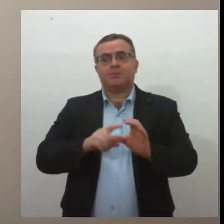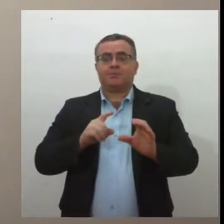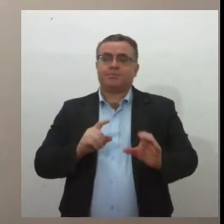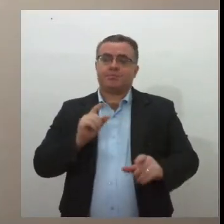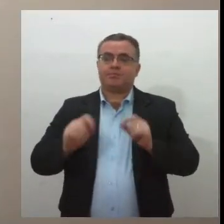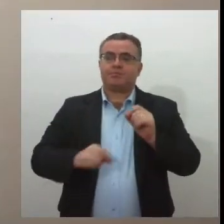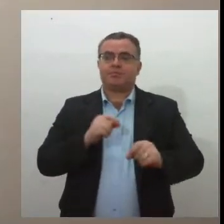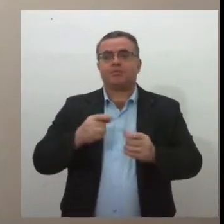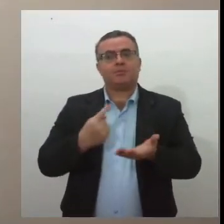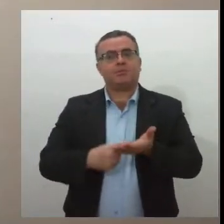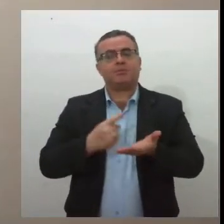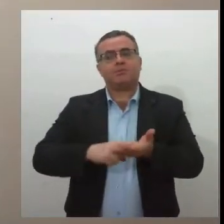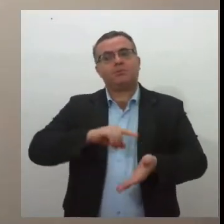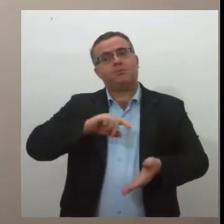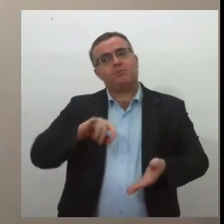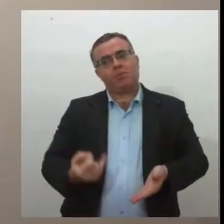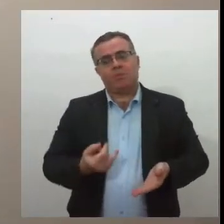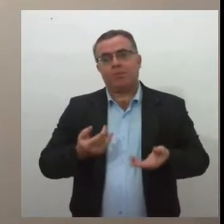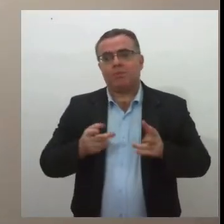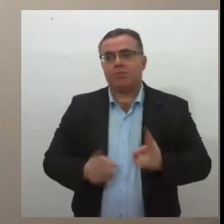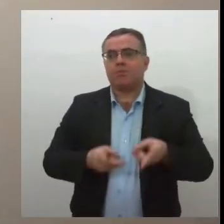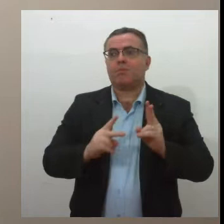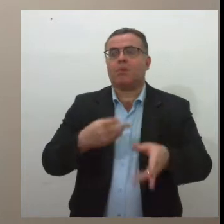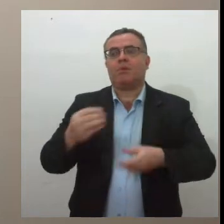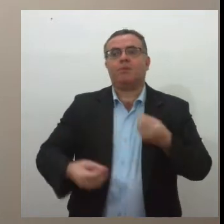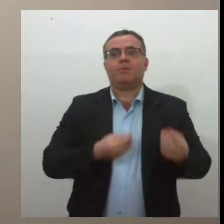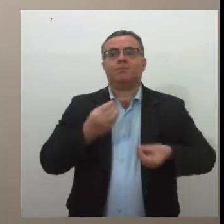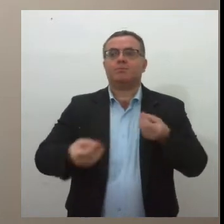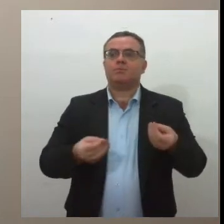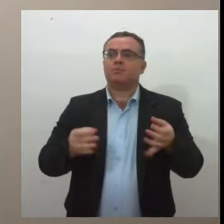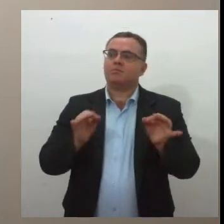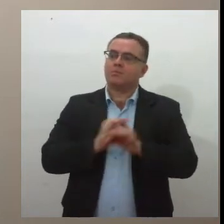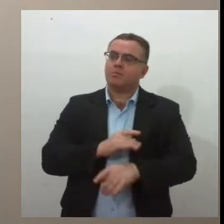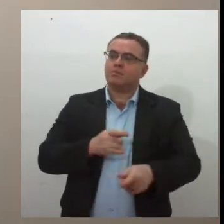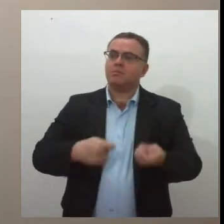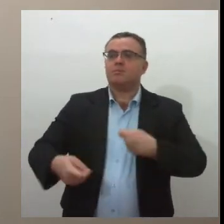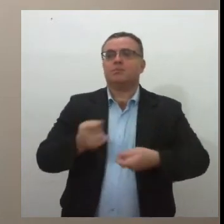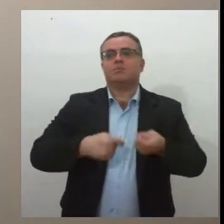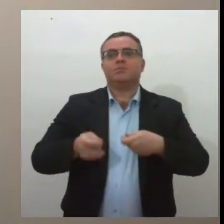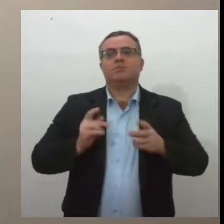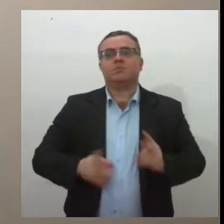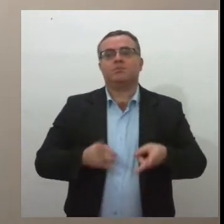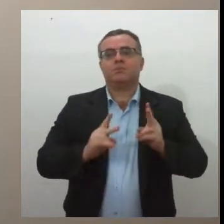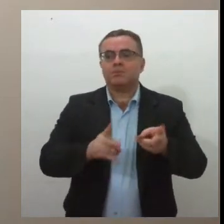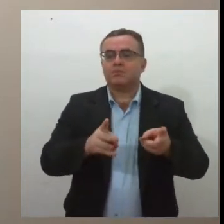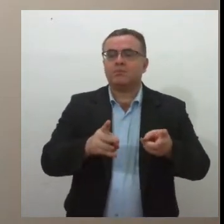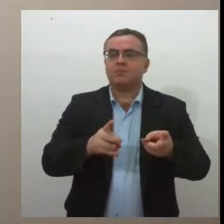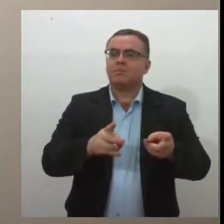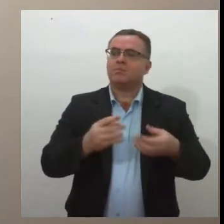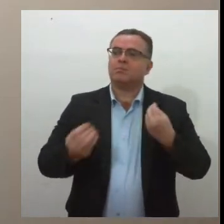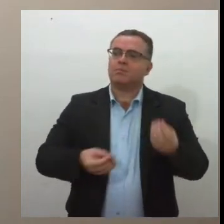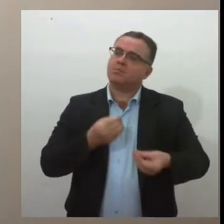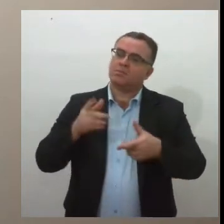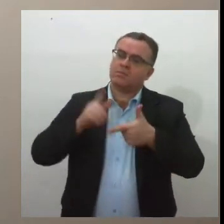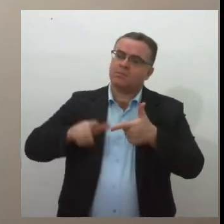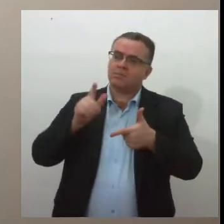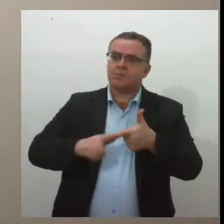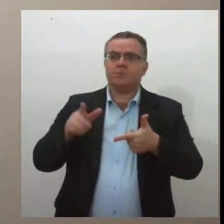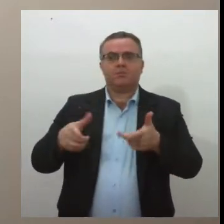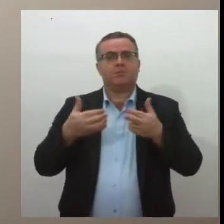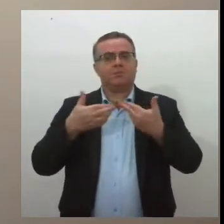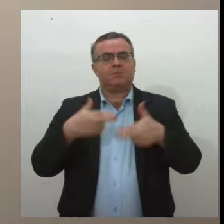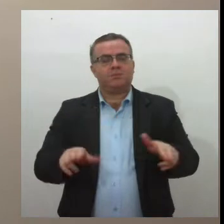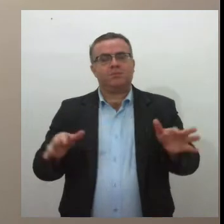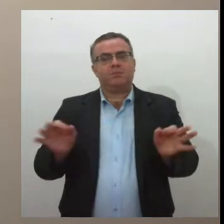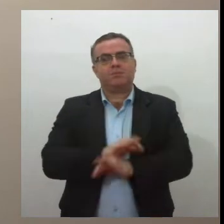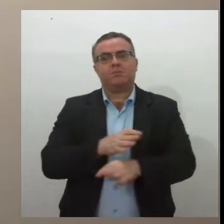básica de juros, ele aumenta as demais taxas de crédito do mercado, isso para conter a inflação. Então, você tem um problema aí mais na frente de oferta